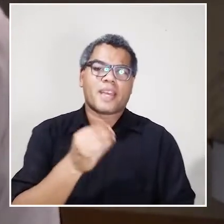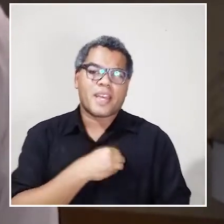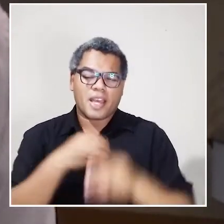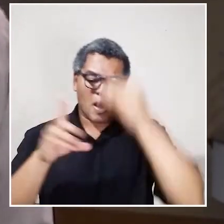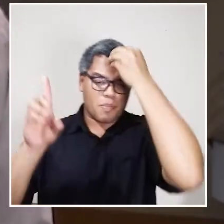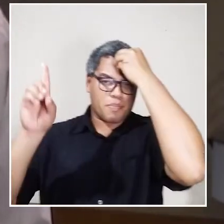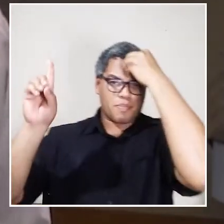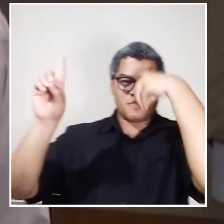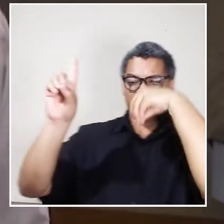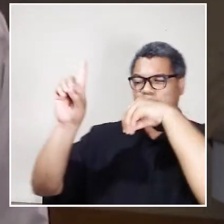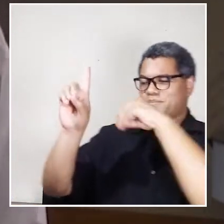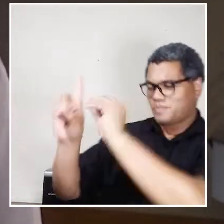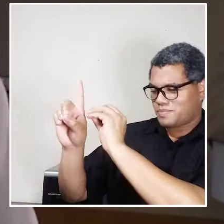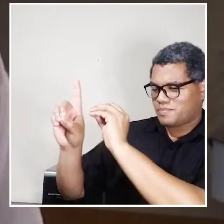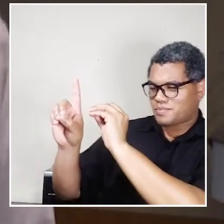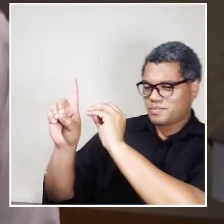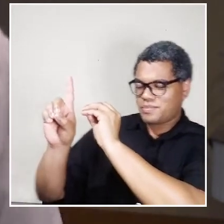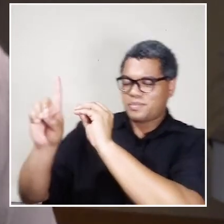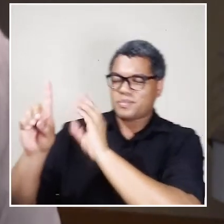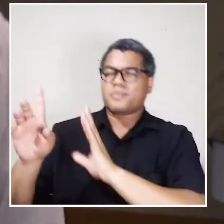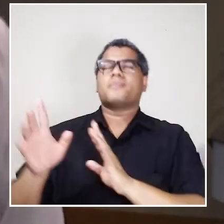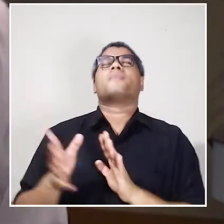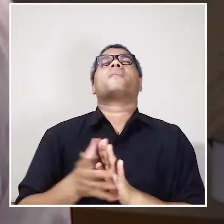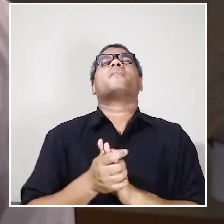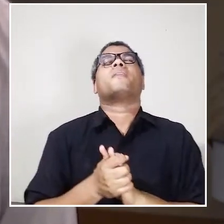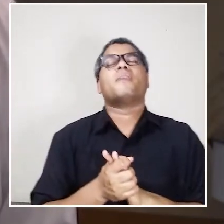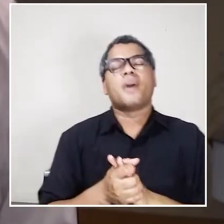contra Deus, o